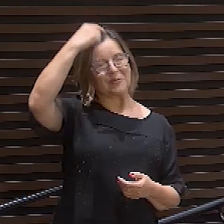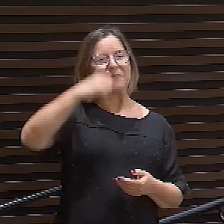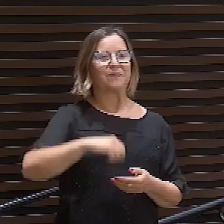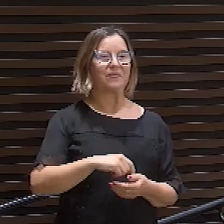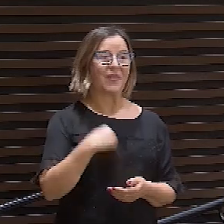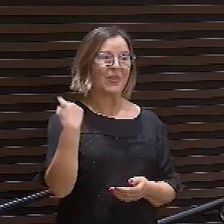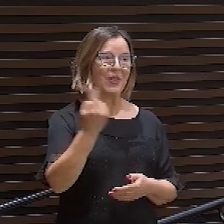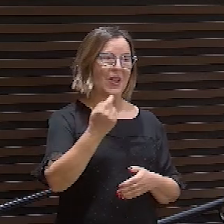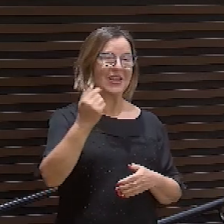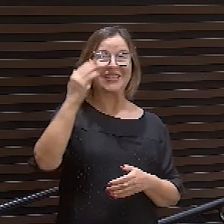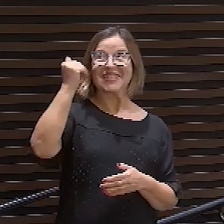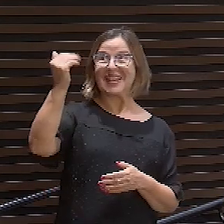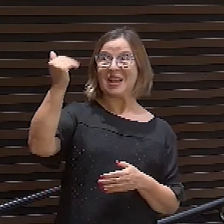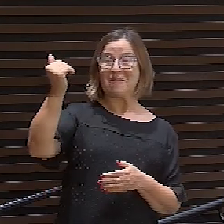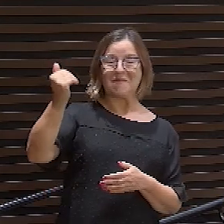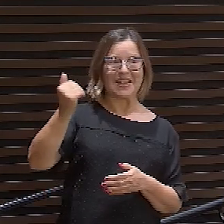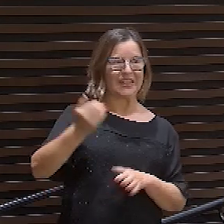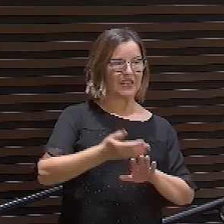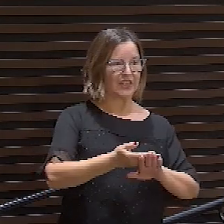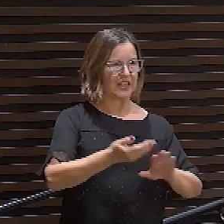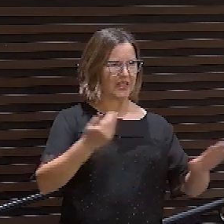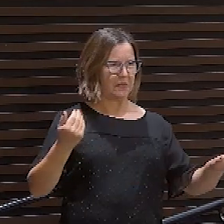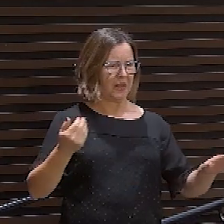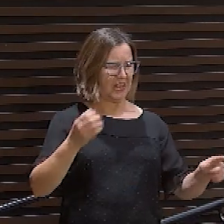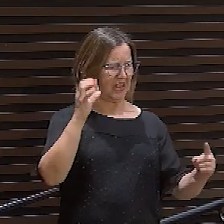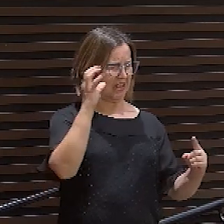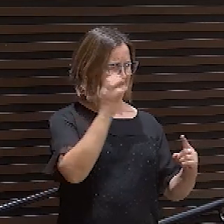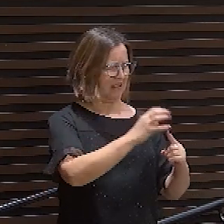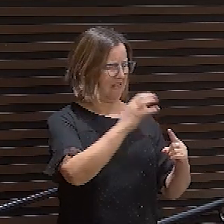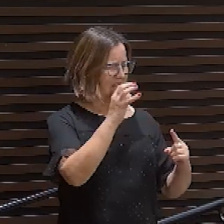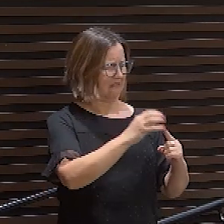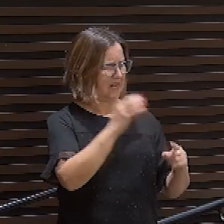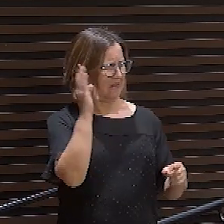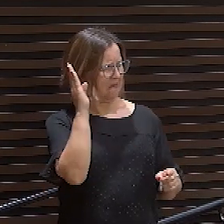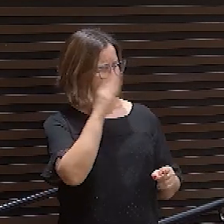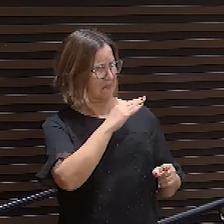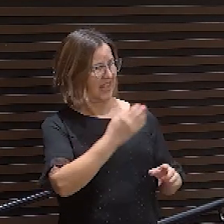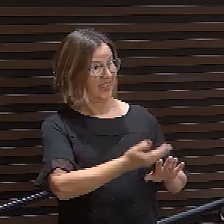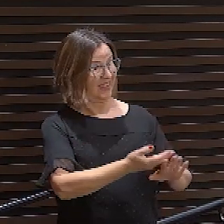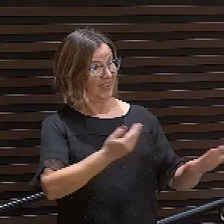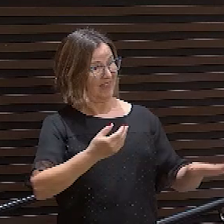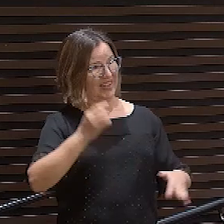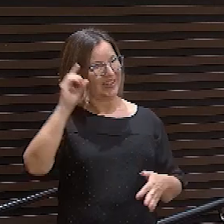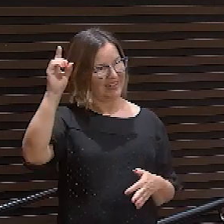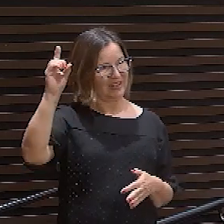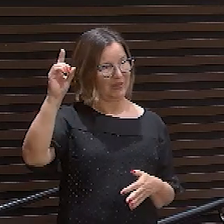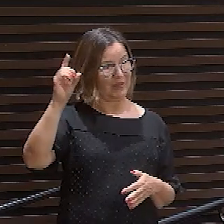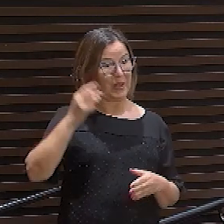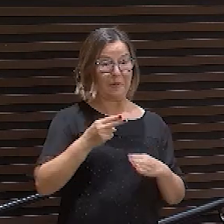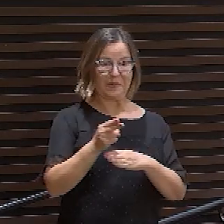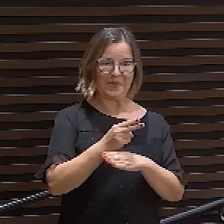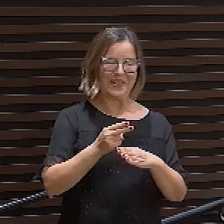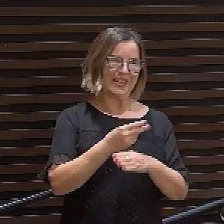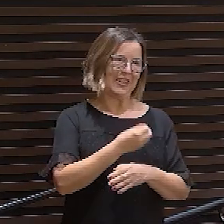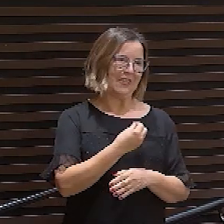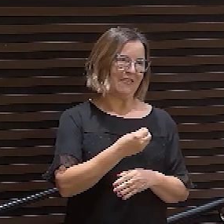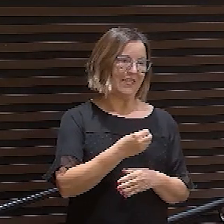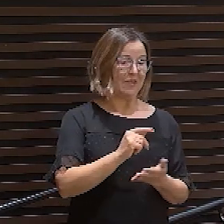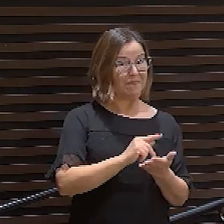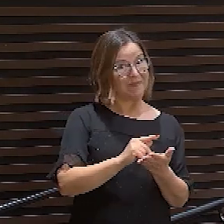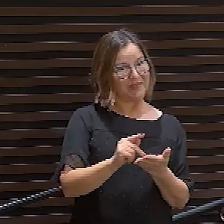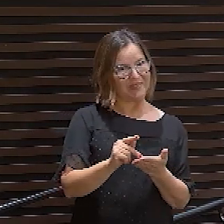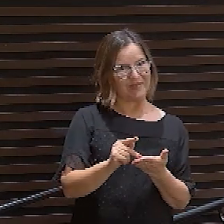Somos chamados a nos separar das influências que nos afastam de Deus, buscando uma vida de